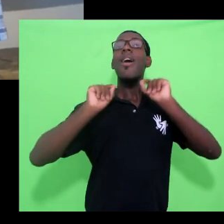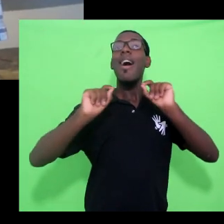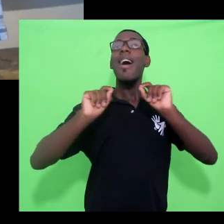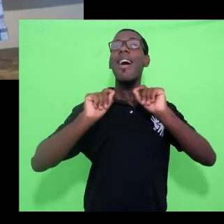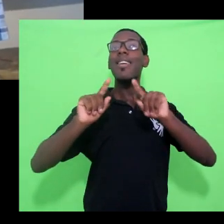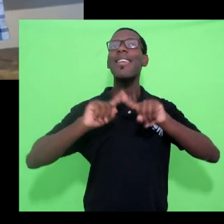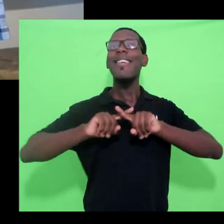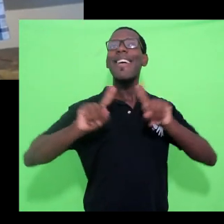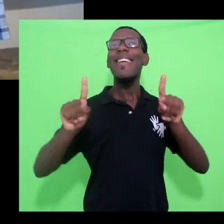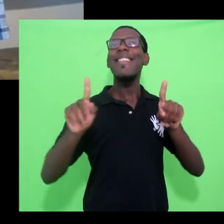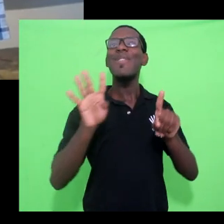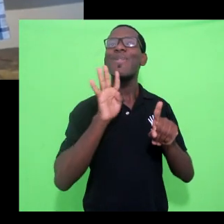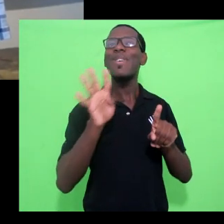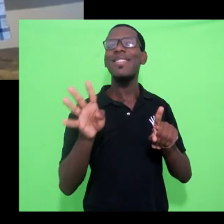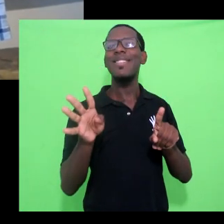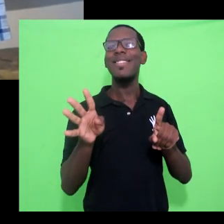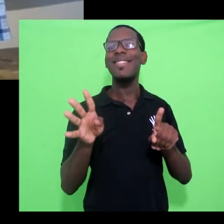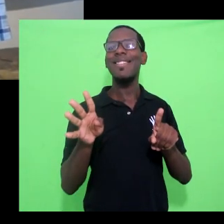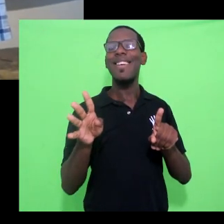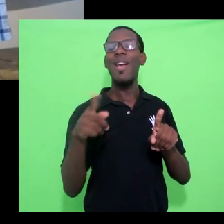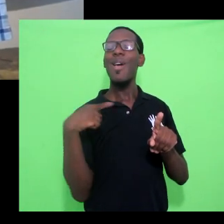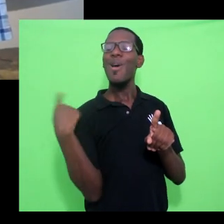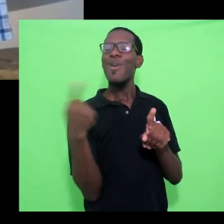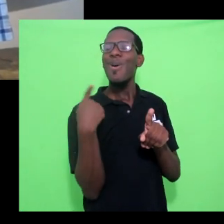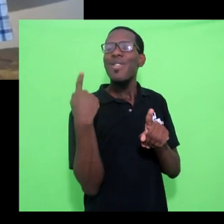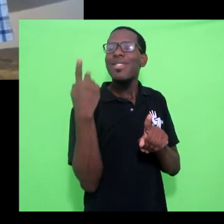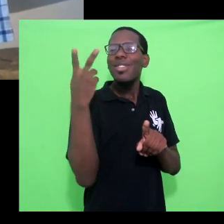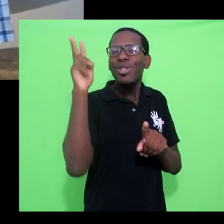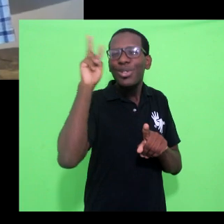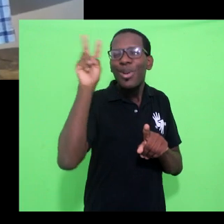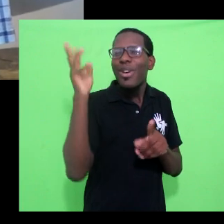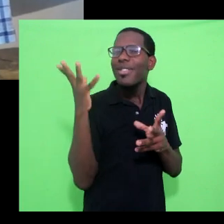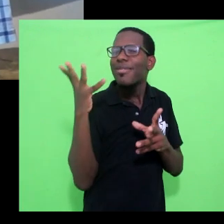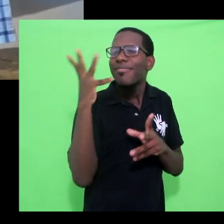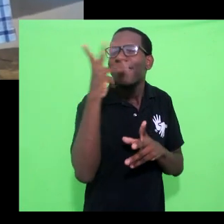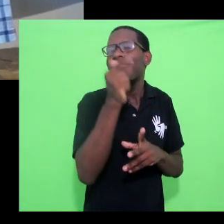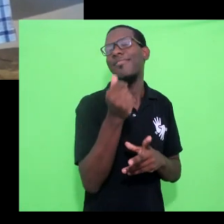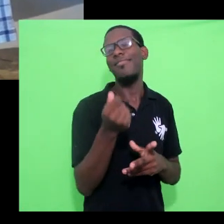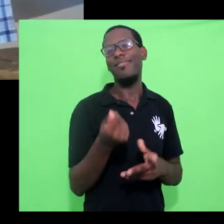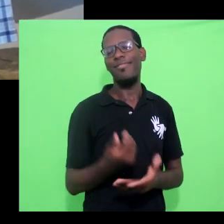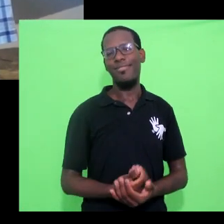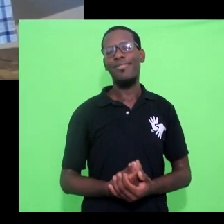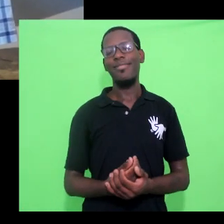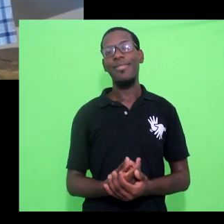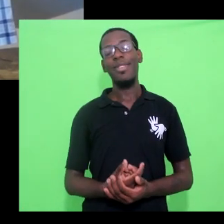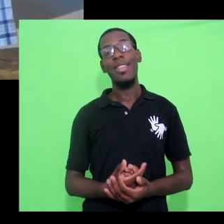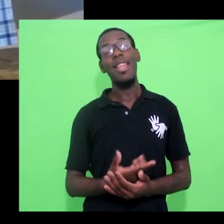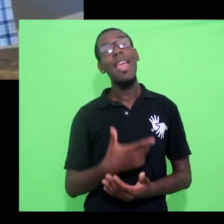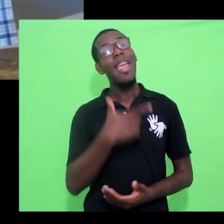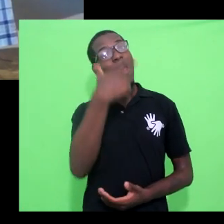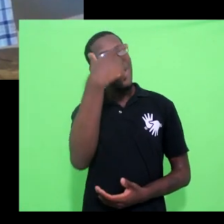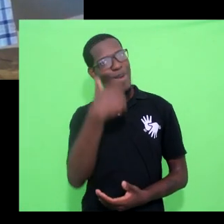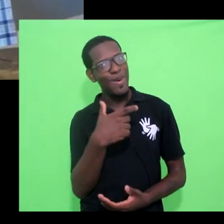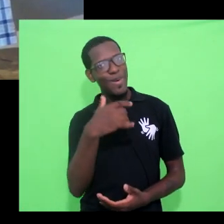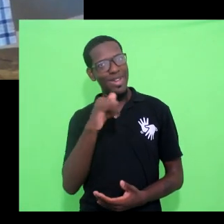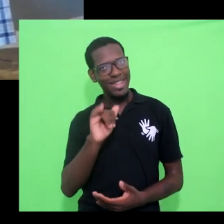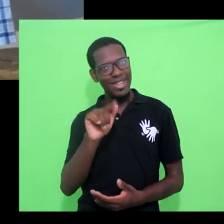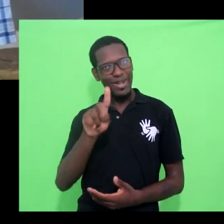todos os iguaçuanos possam conhecer e valorizar aquilo